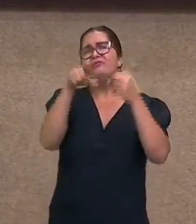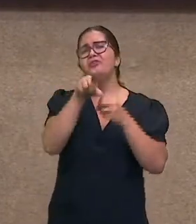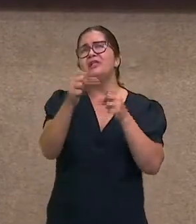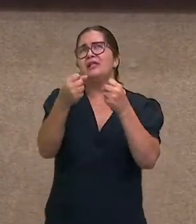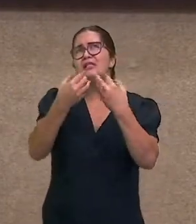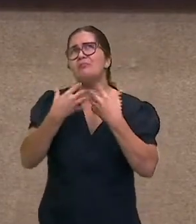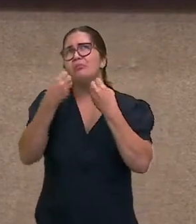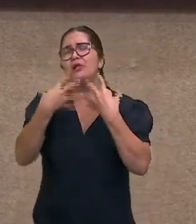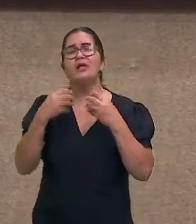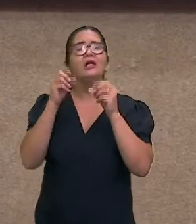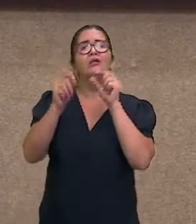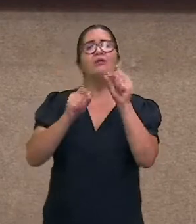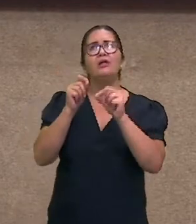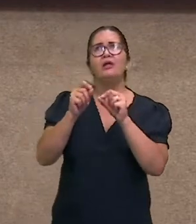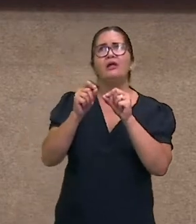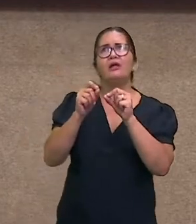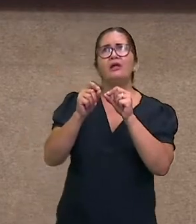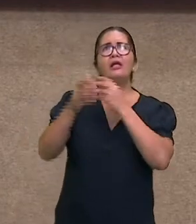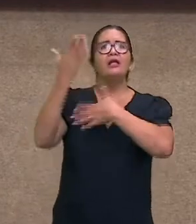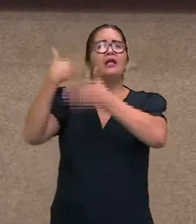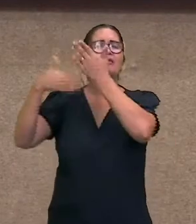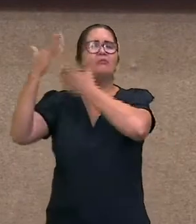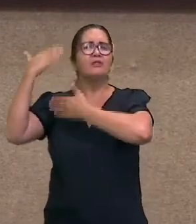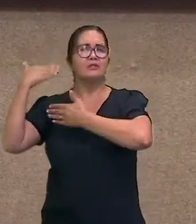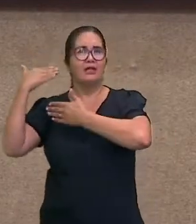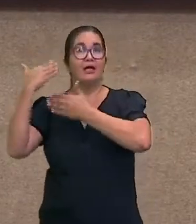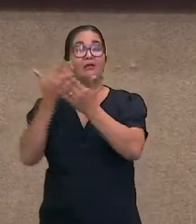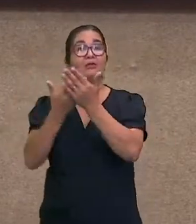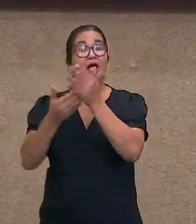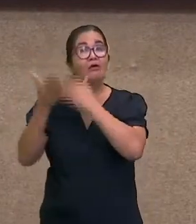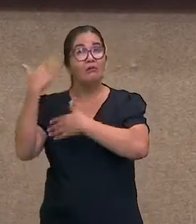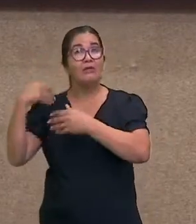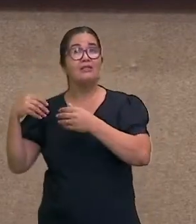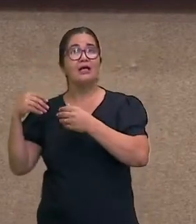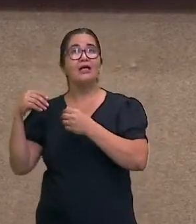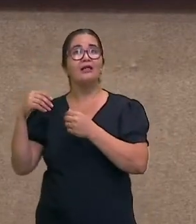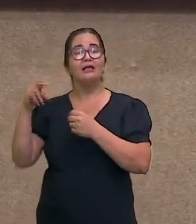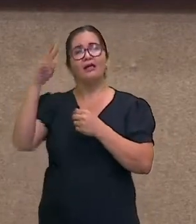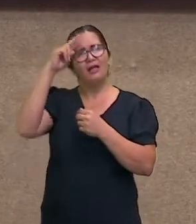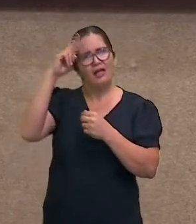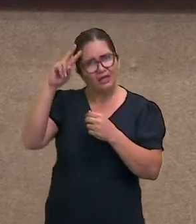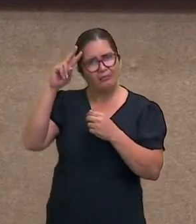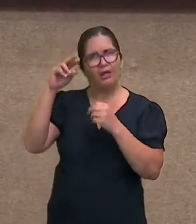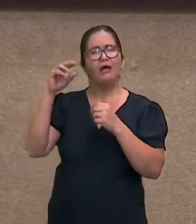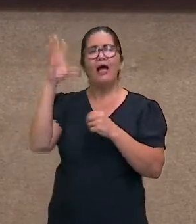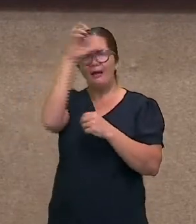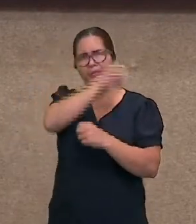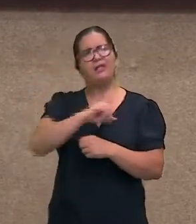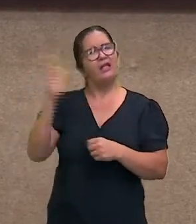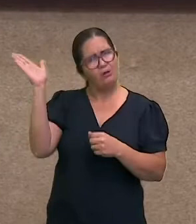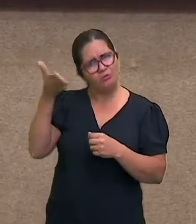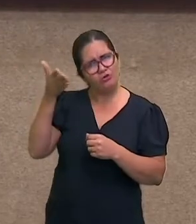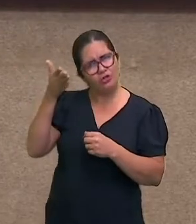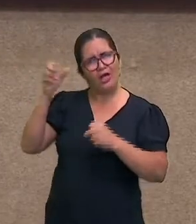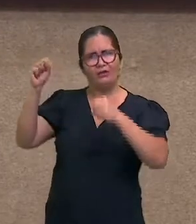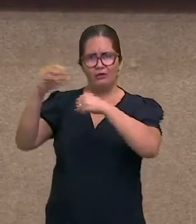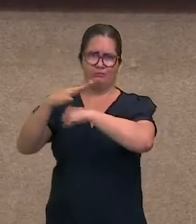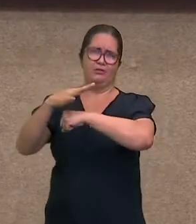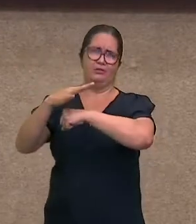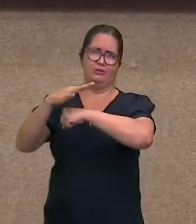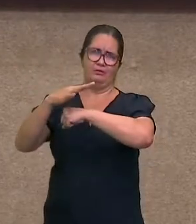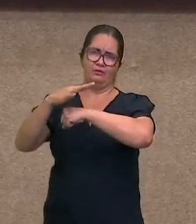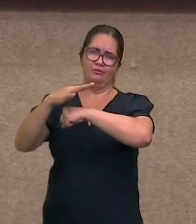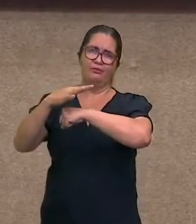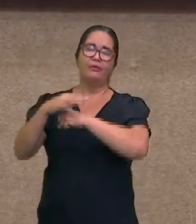anteriores, nós falamos sobre o iluminismo? Claro, estou lembrando sim. Mas a gente precisava voltar